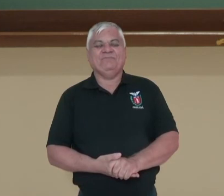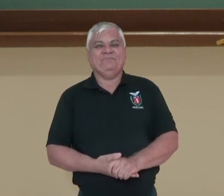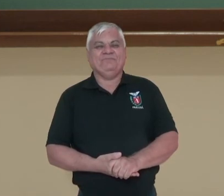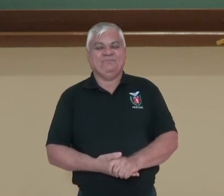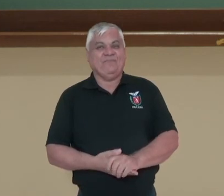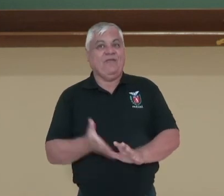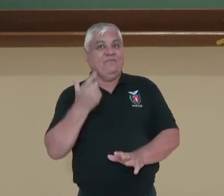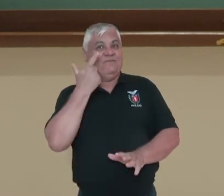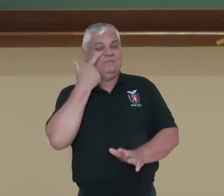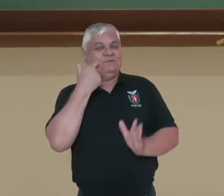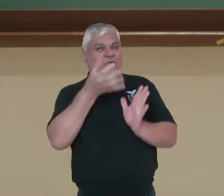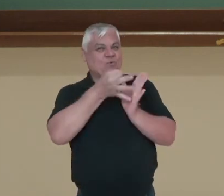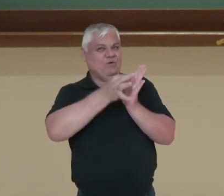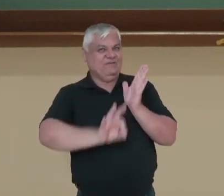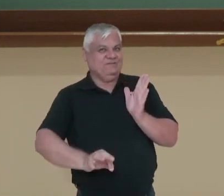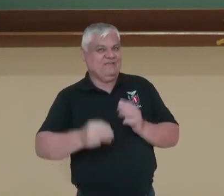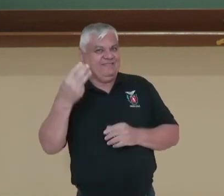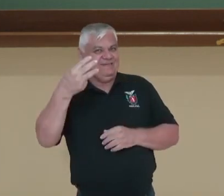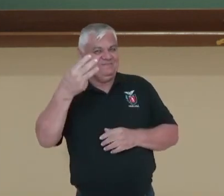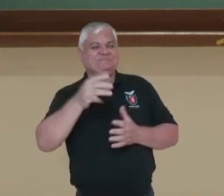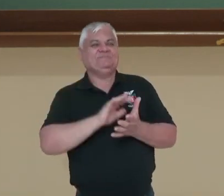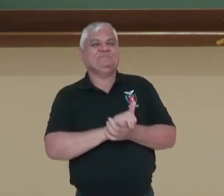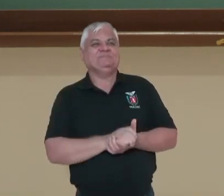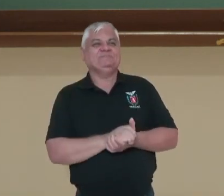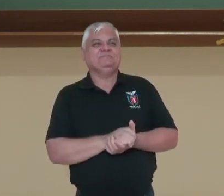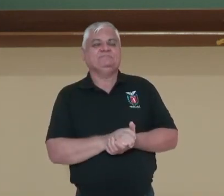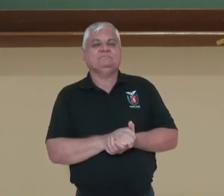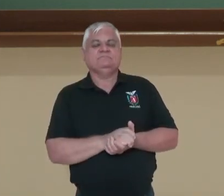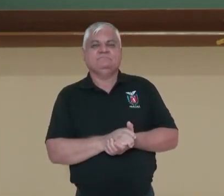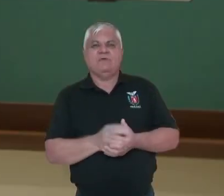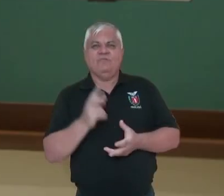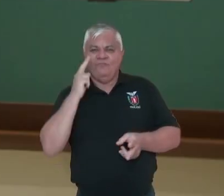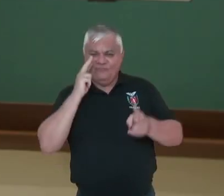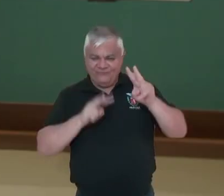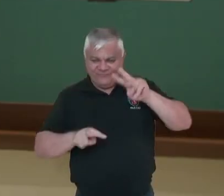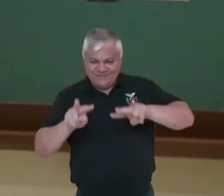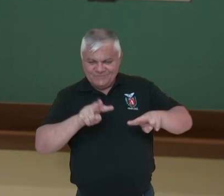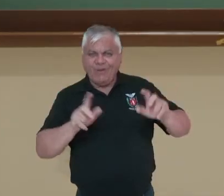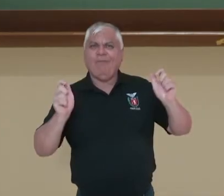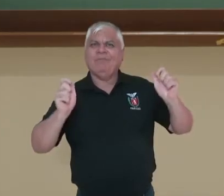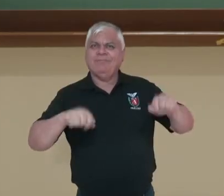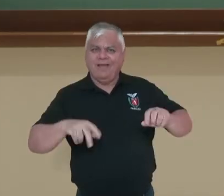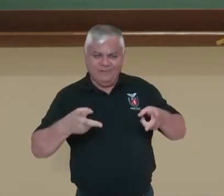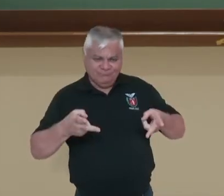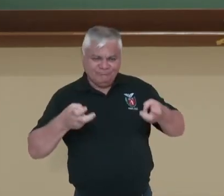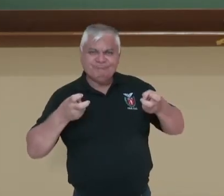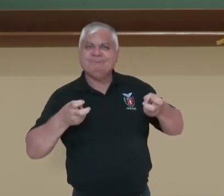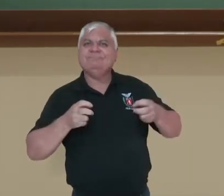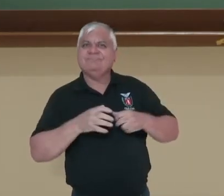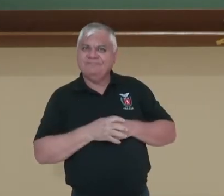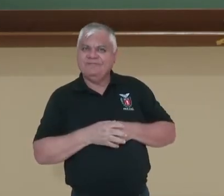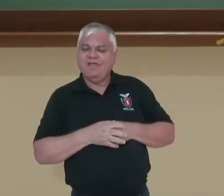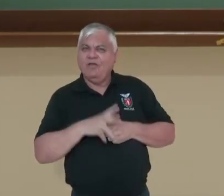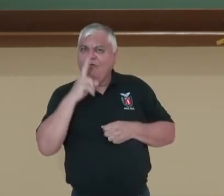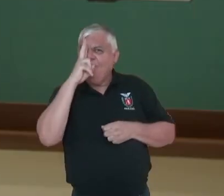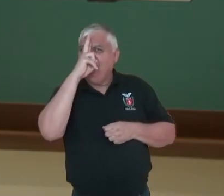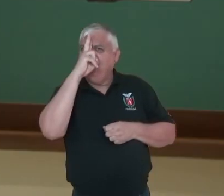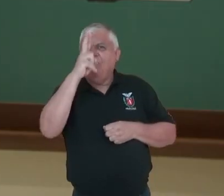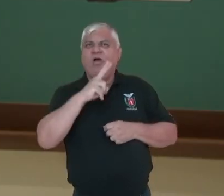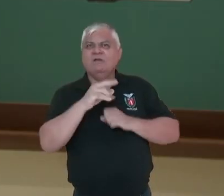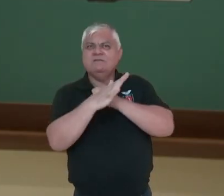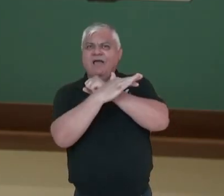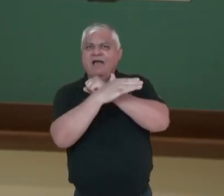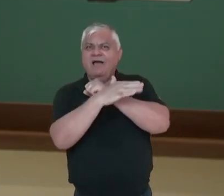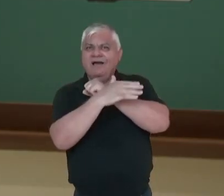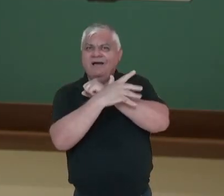Vamos para a correção da atividade 3. Olha só, uma maneira visual da gente poder observar a força dos ácidos tem a ver